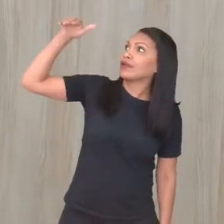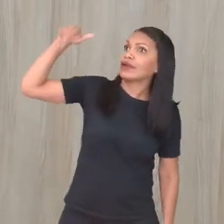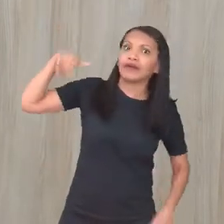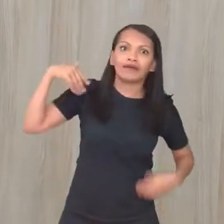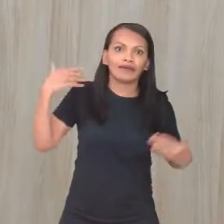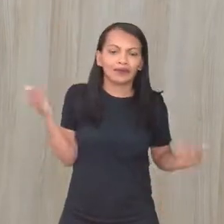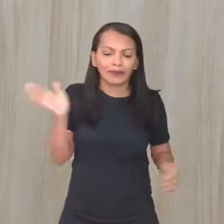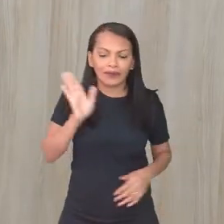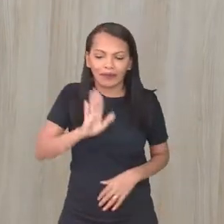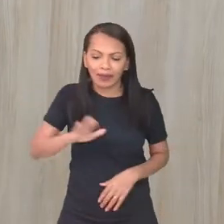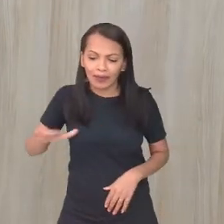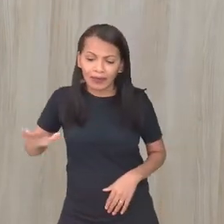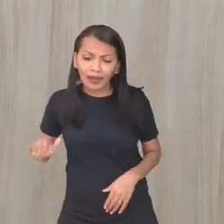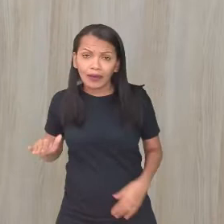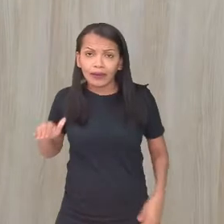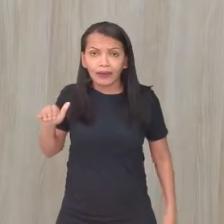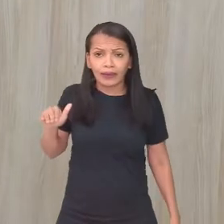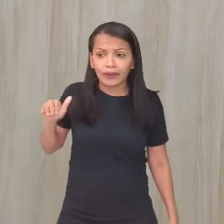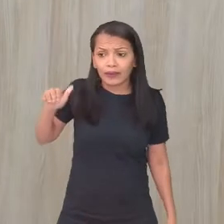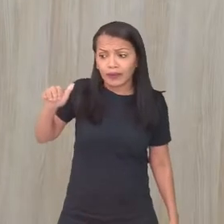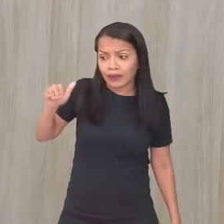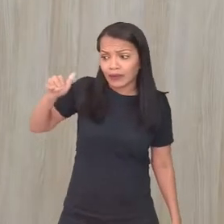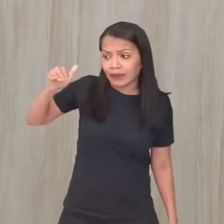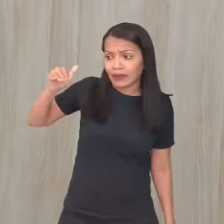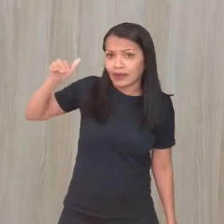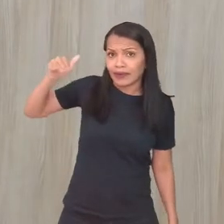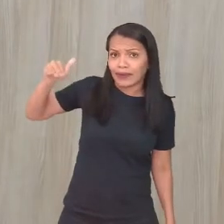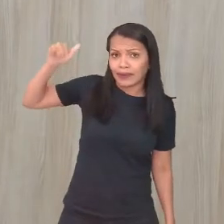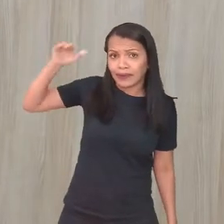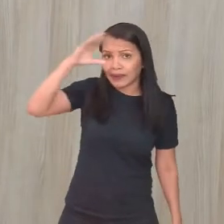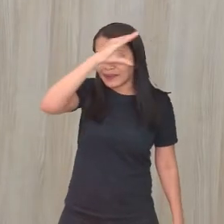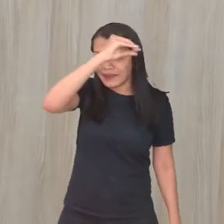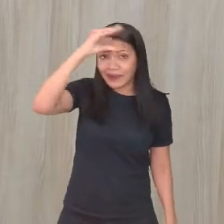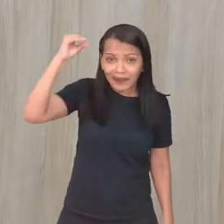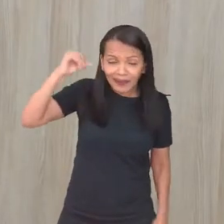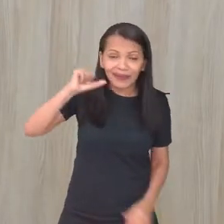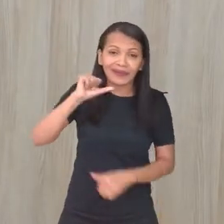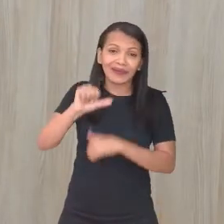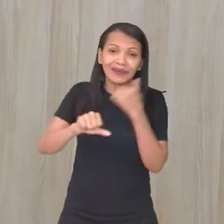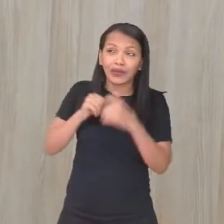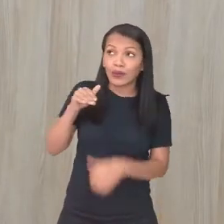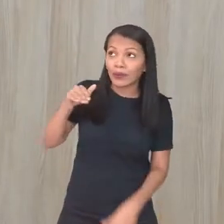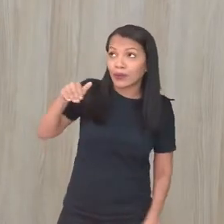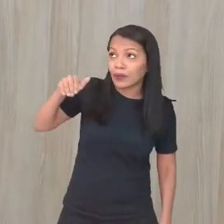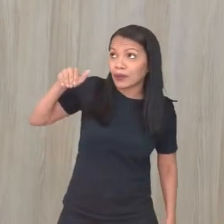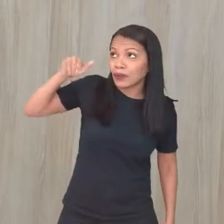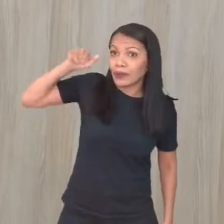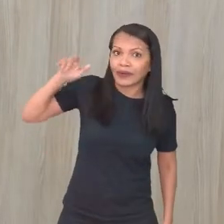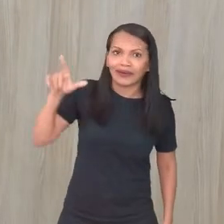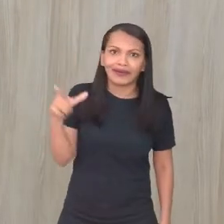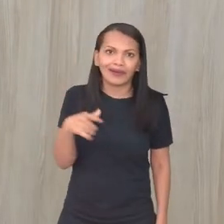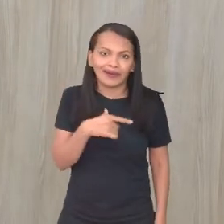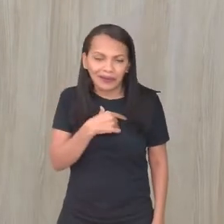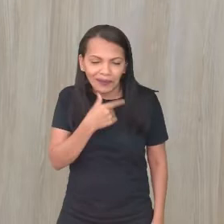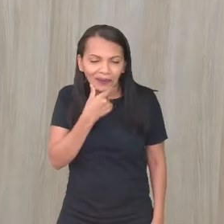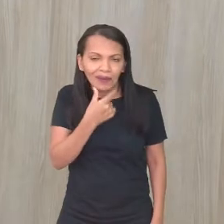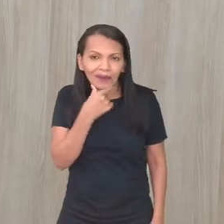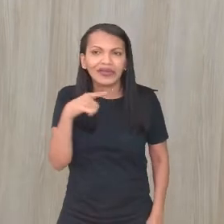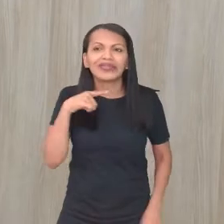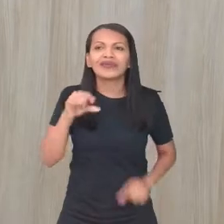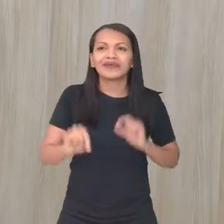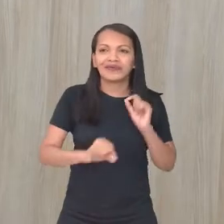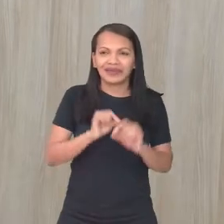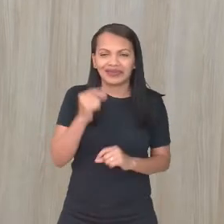infância, vai entrando na adolescência, vai entrando nessa juventude, e aí os meninos têm essa